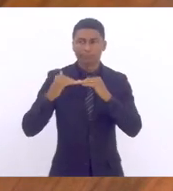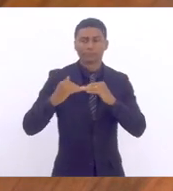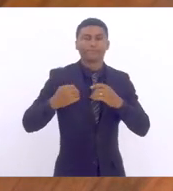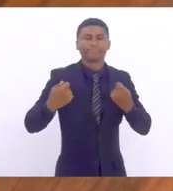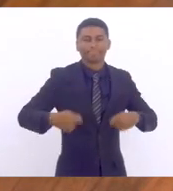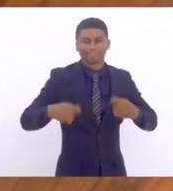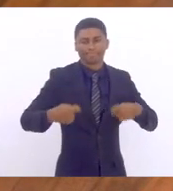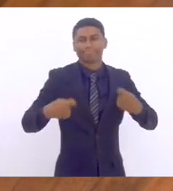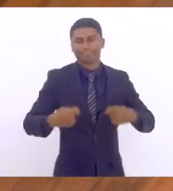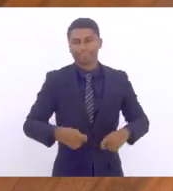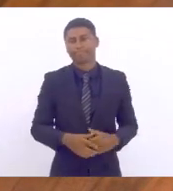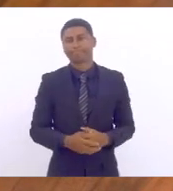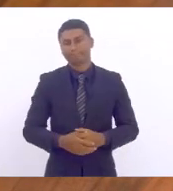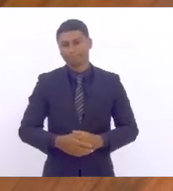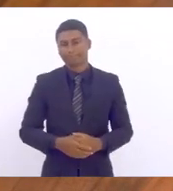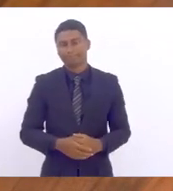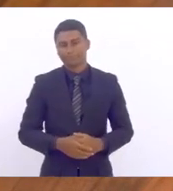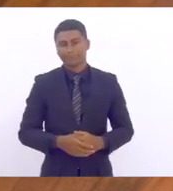fazer um